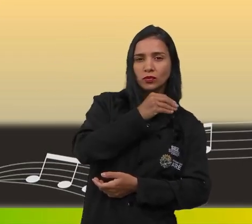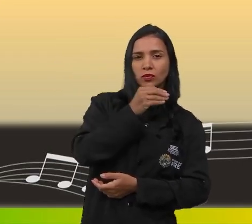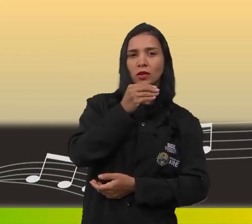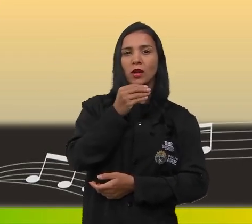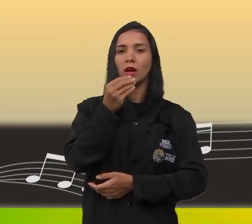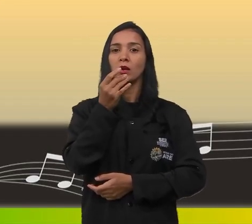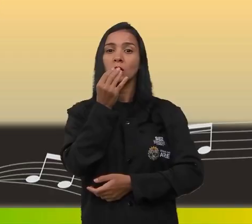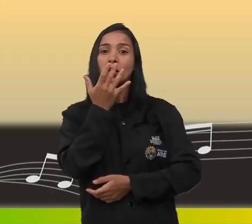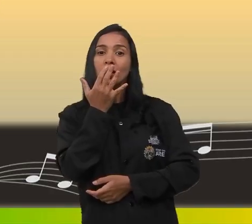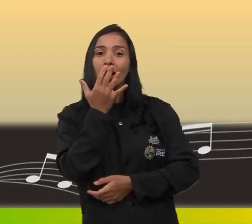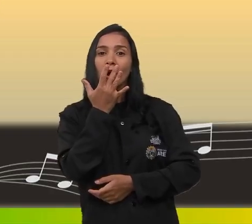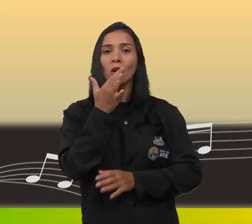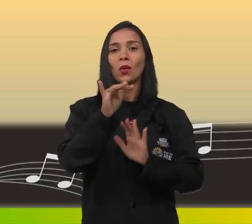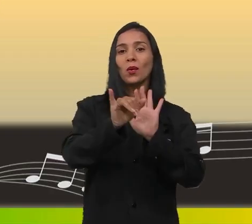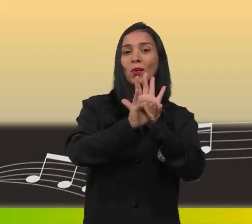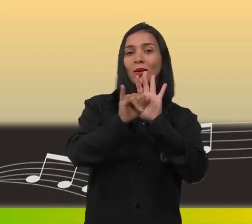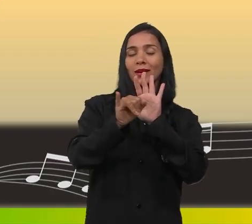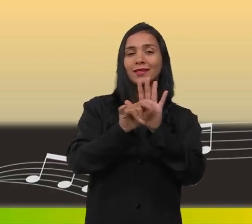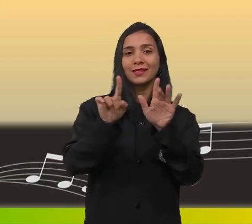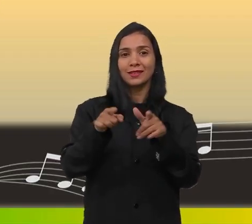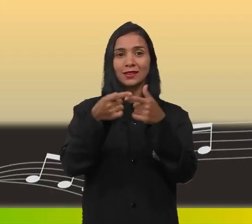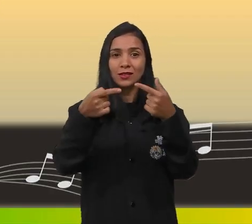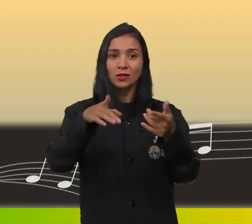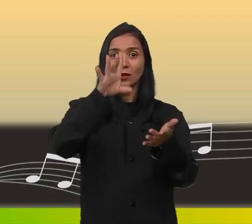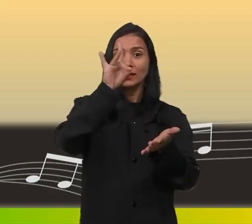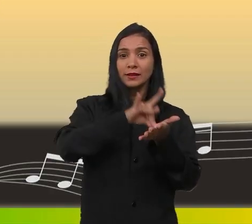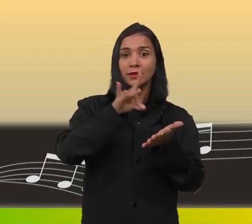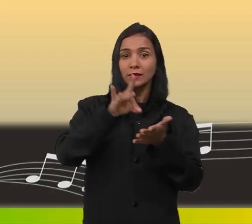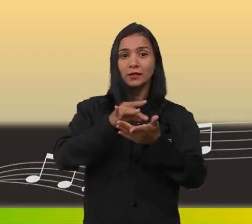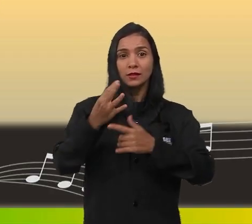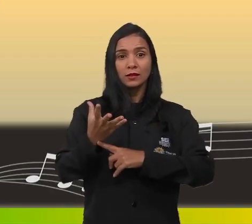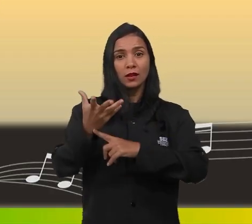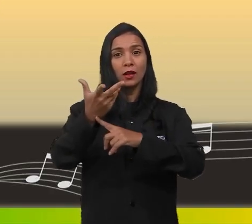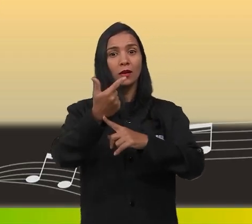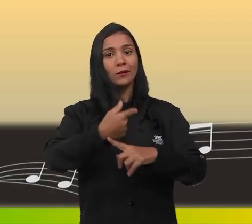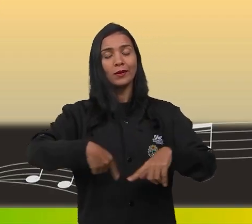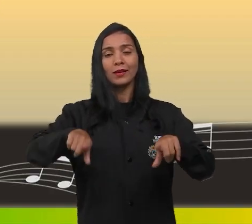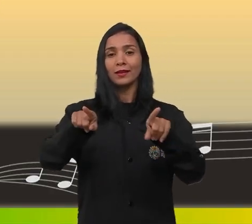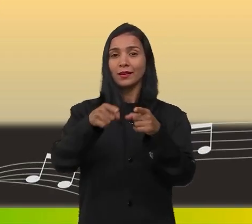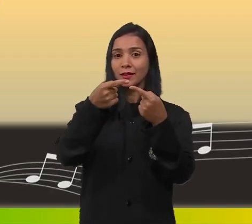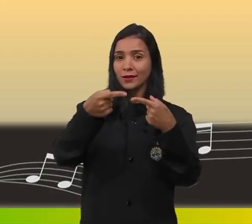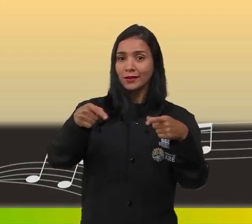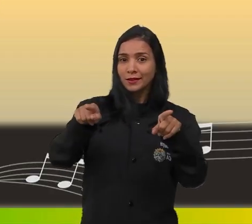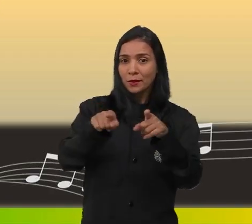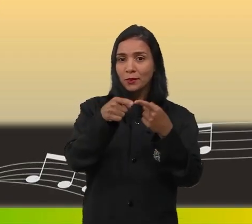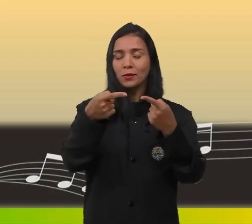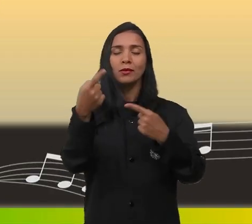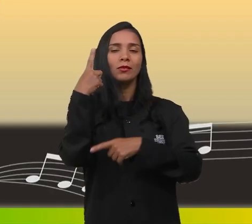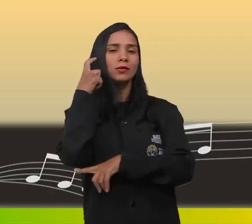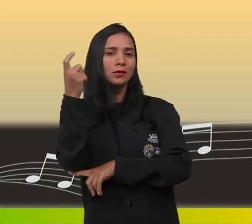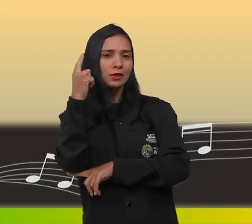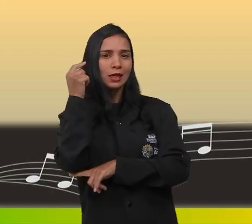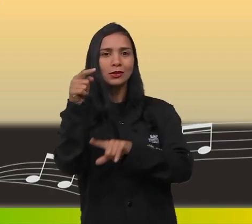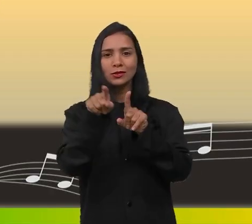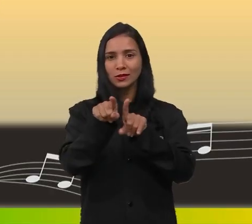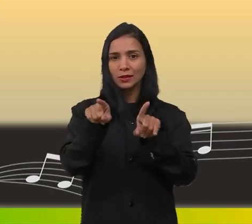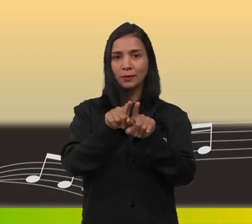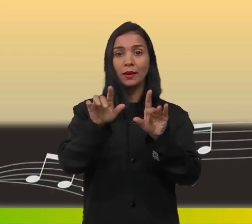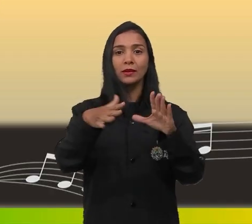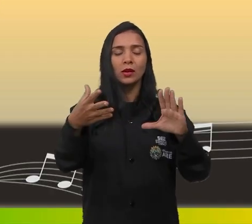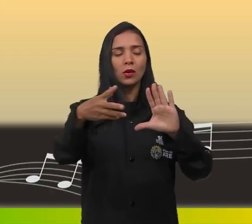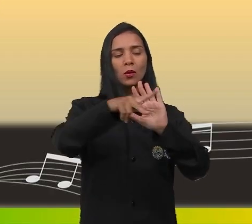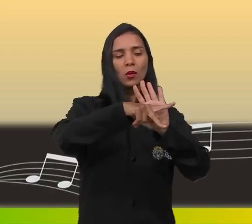do som. Então, sempre que a gente vai falar de que o som é formado, né, de qual é a estrutura de um som, as propriedades